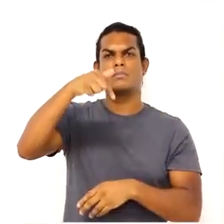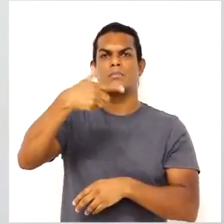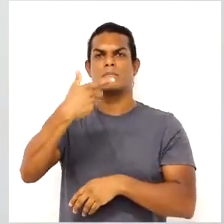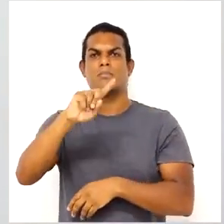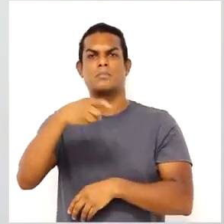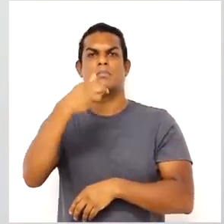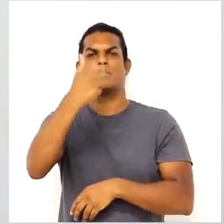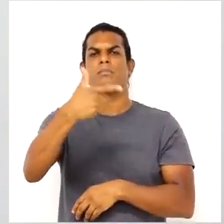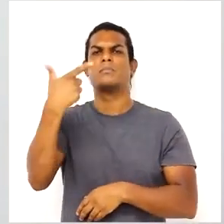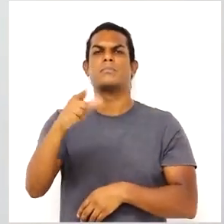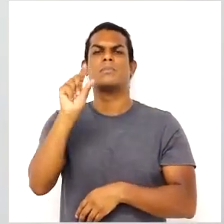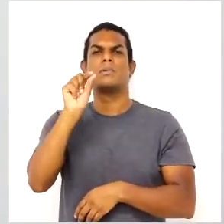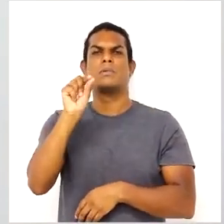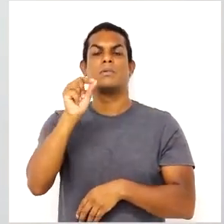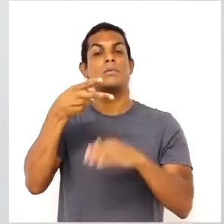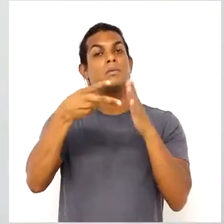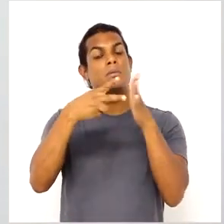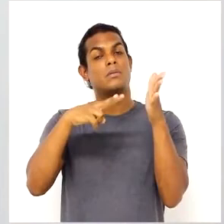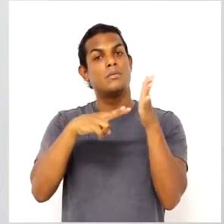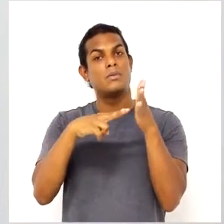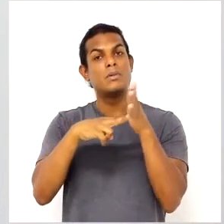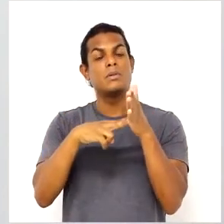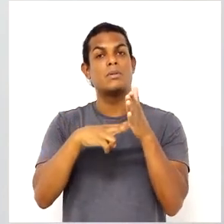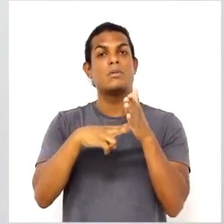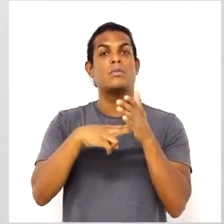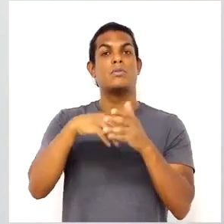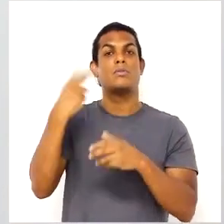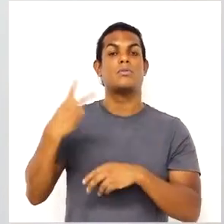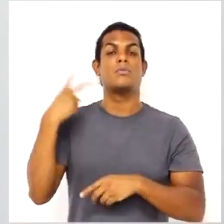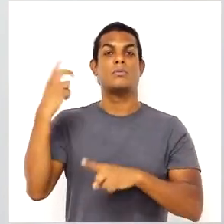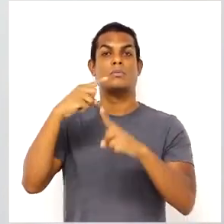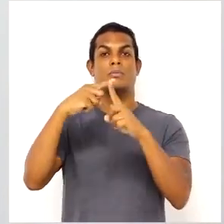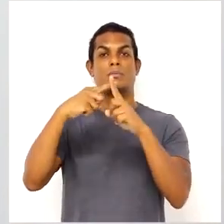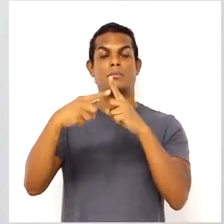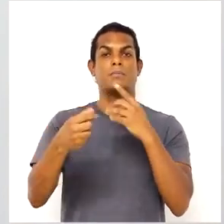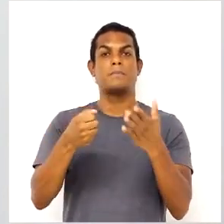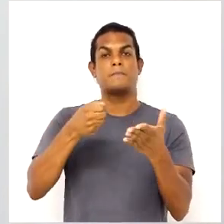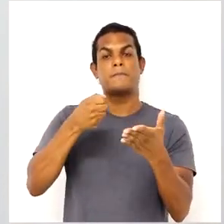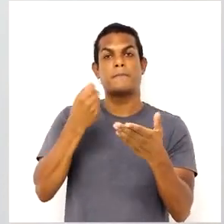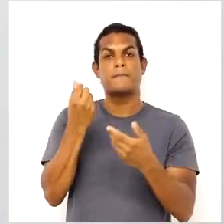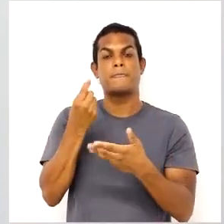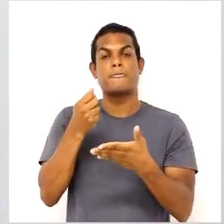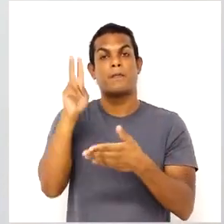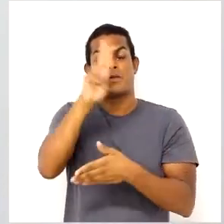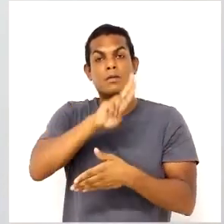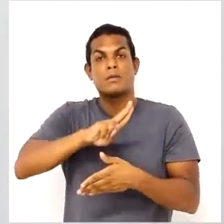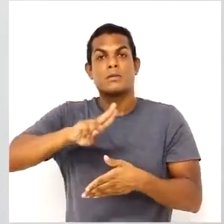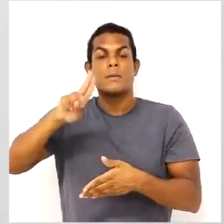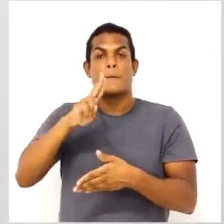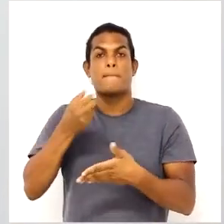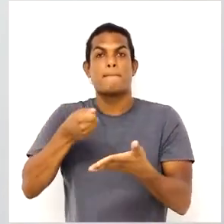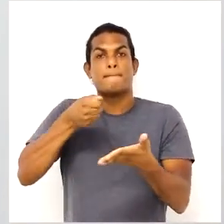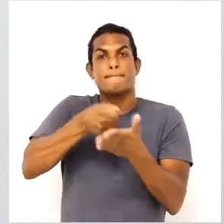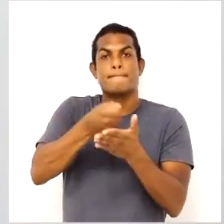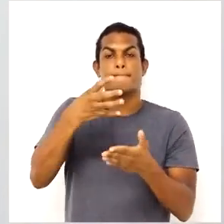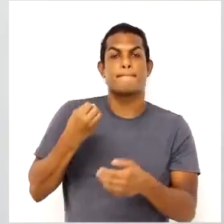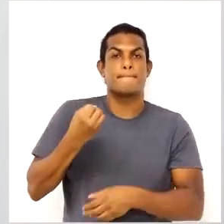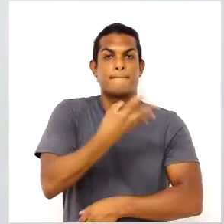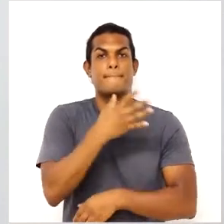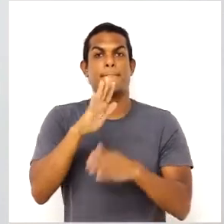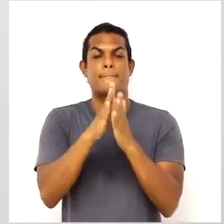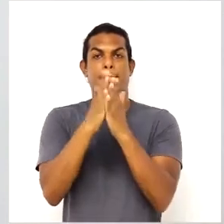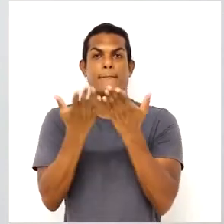772,22, que significa dizer que o valor médio gasto na aquisição de novos livros para a biblioteca foi de